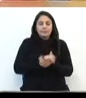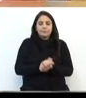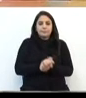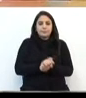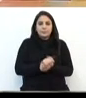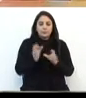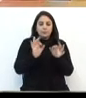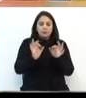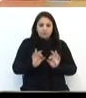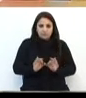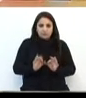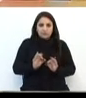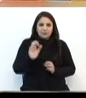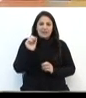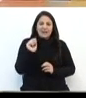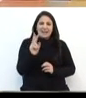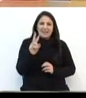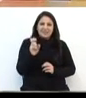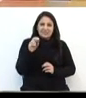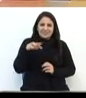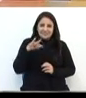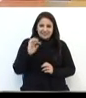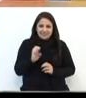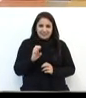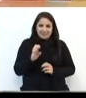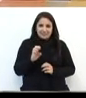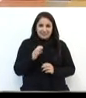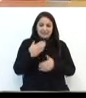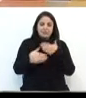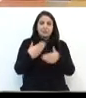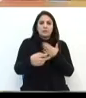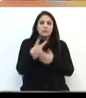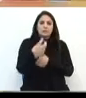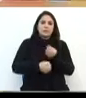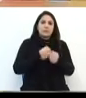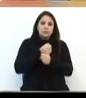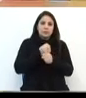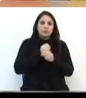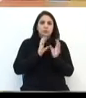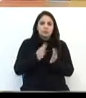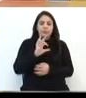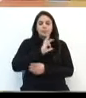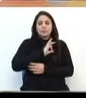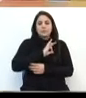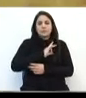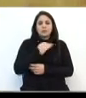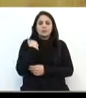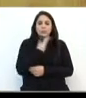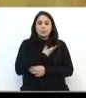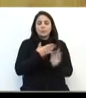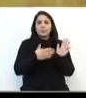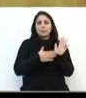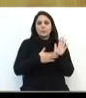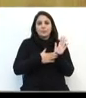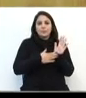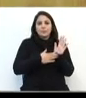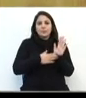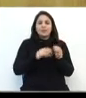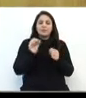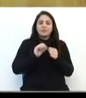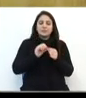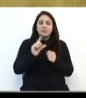do programa Avante, desenvolvido há 2 anos já pela Brigada Militar, nós nos propomos a fazer uma